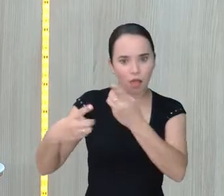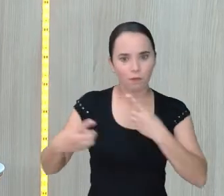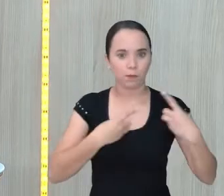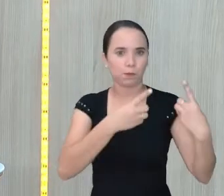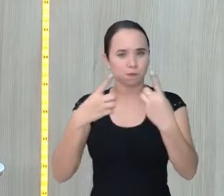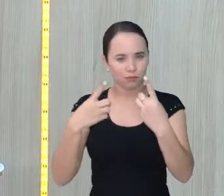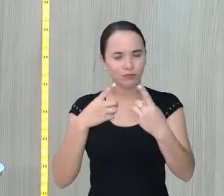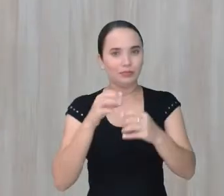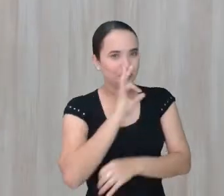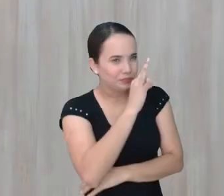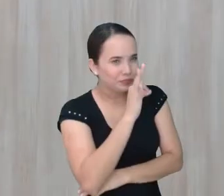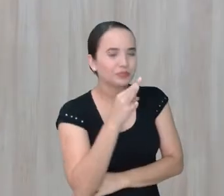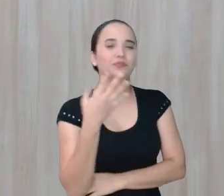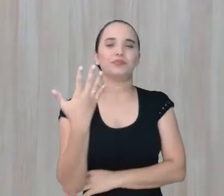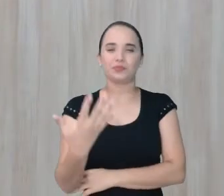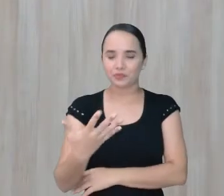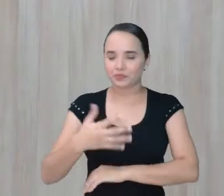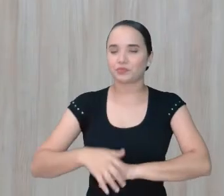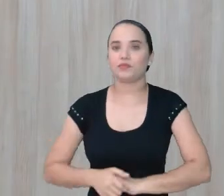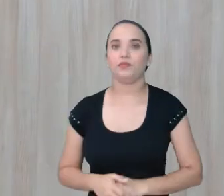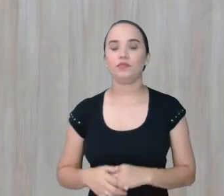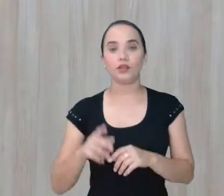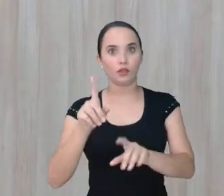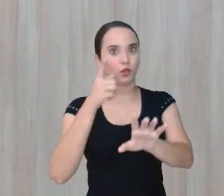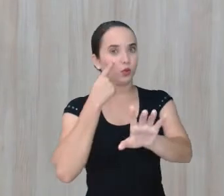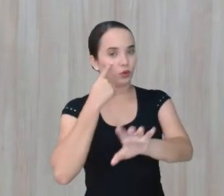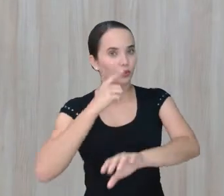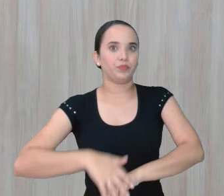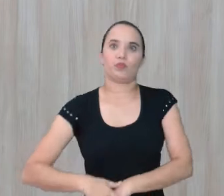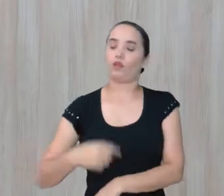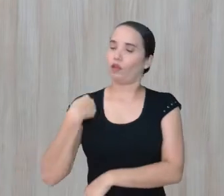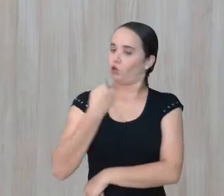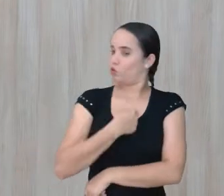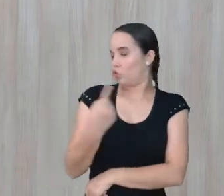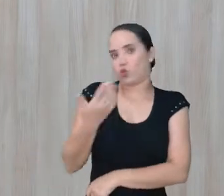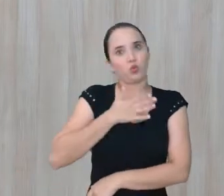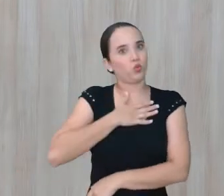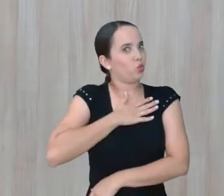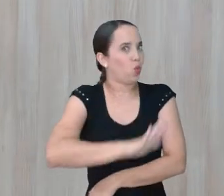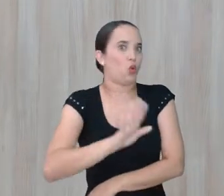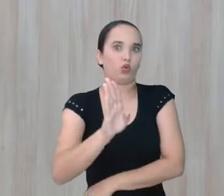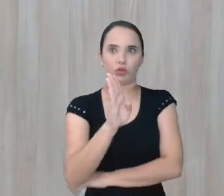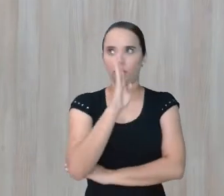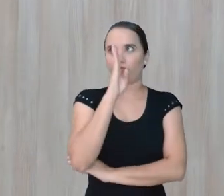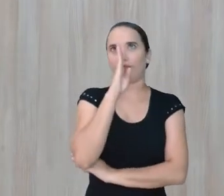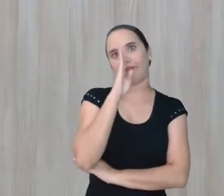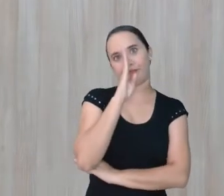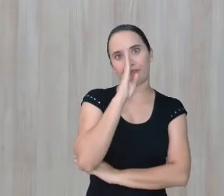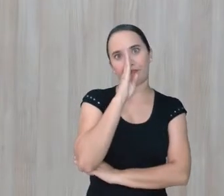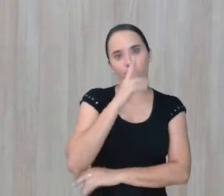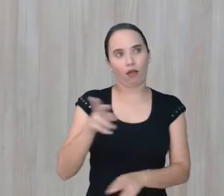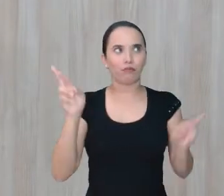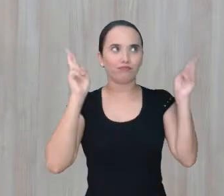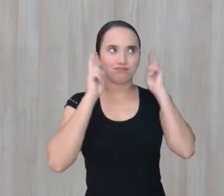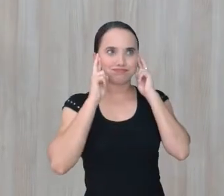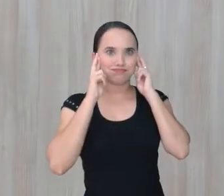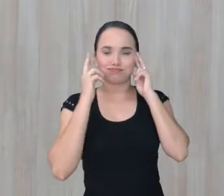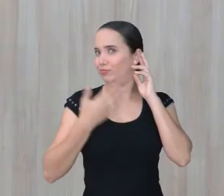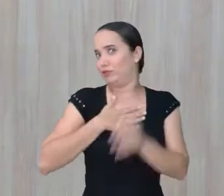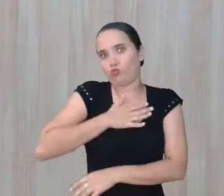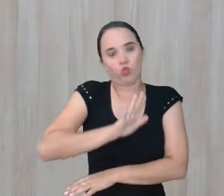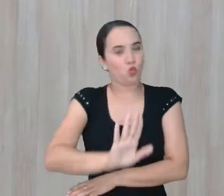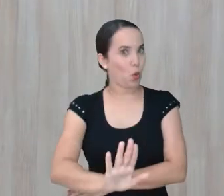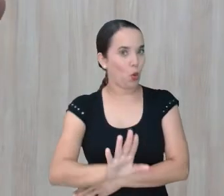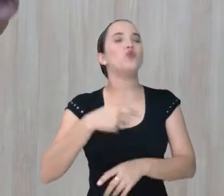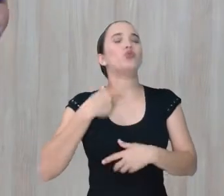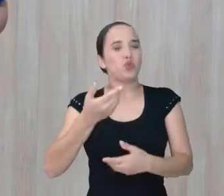isso? Exatamente, e a gente não gosta, olha, do tal do professor e professora, não gosta do silêncio, a gente gosta da interação, não é, professora? Exato.